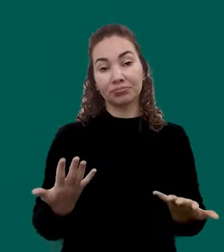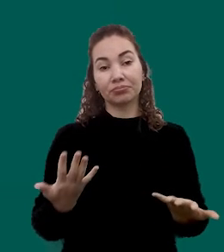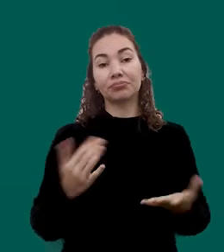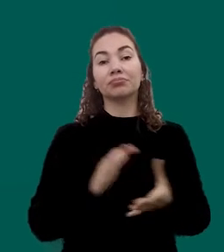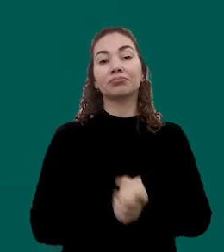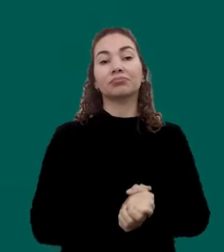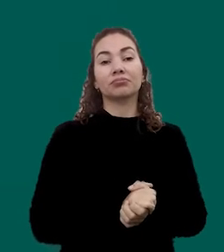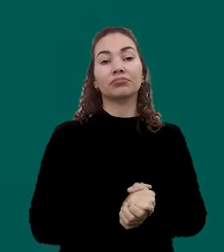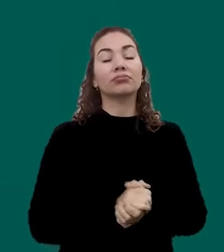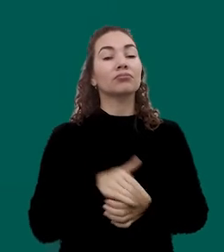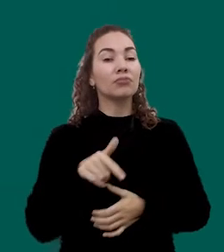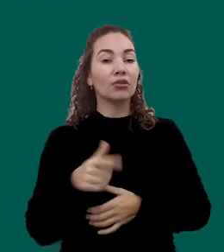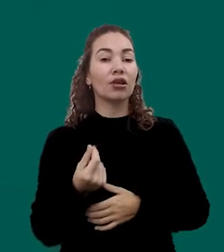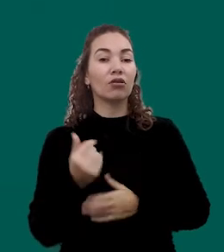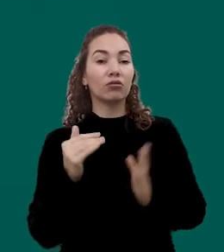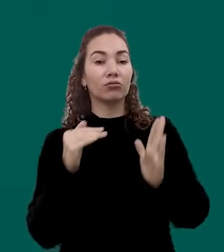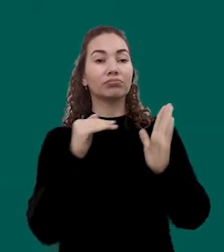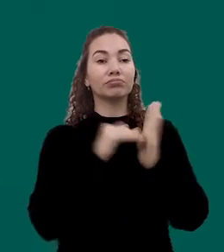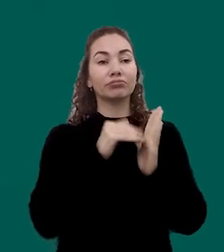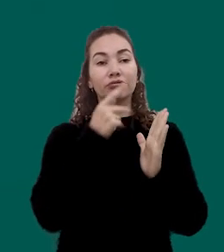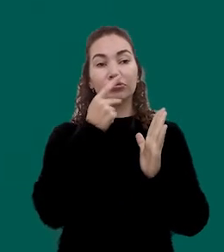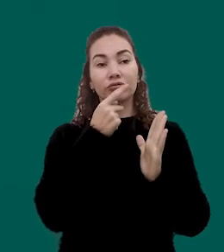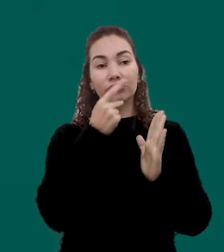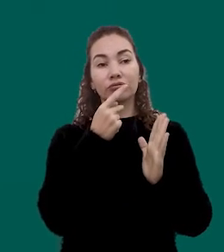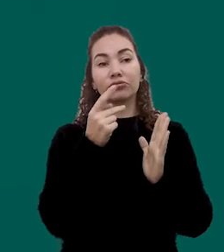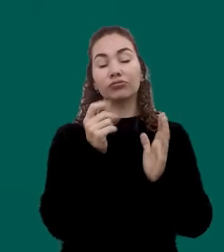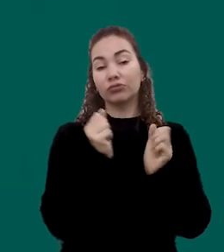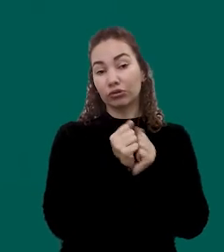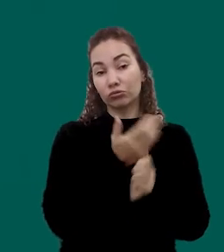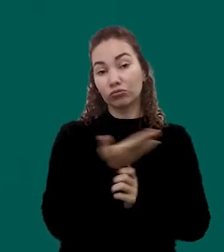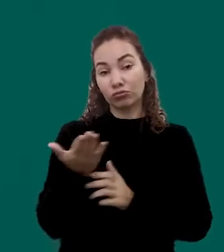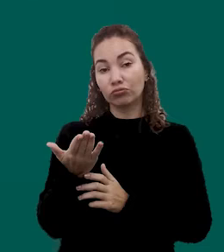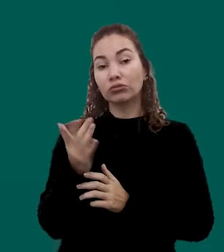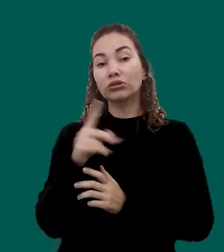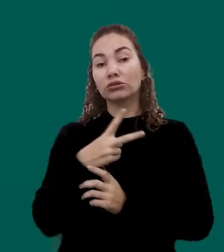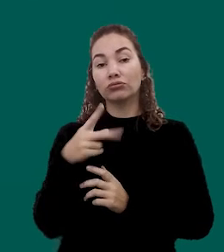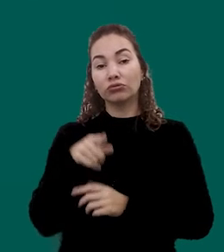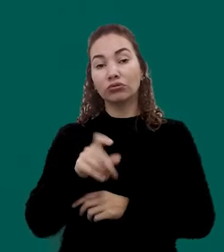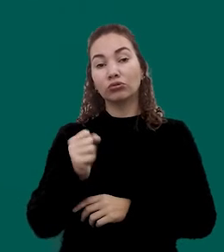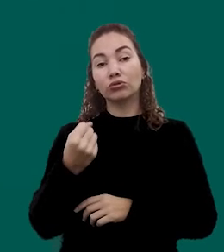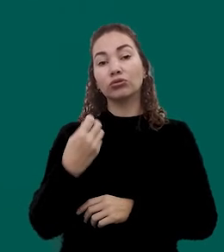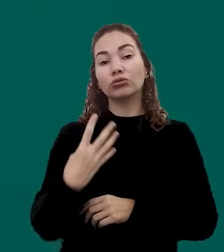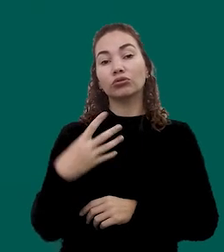pessoal, esse valor limite que eu comentei com vocês, os